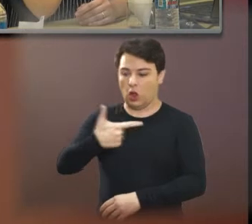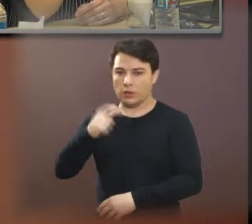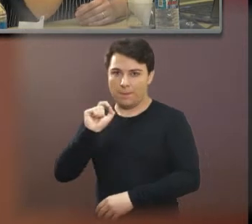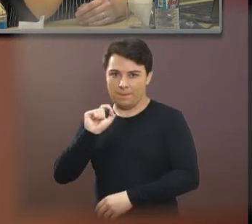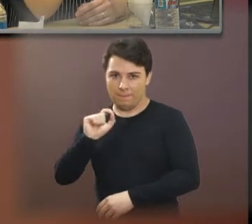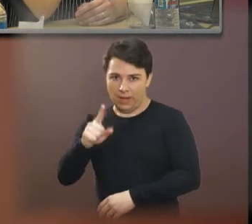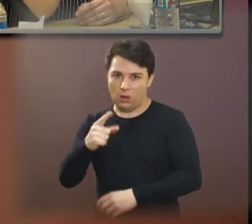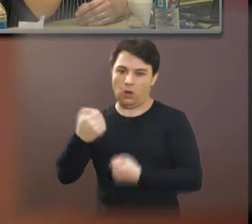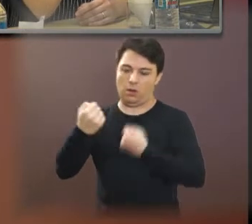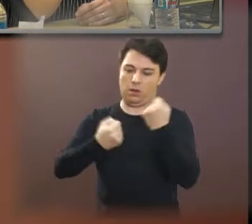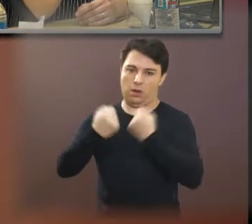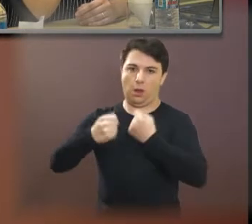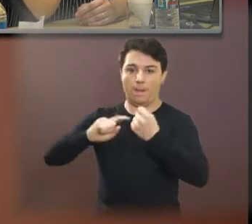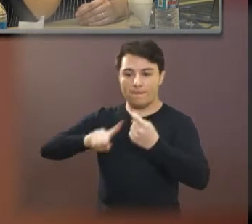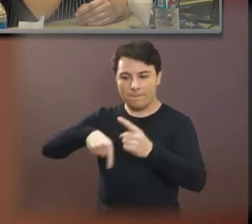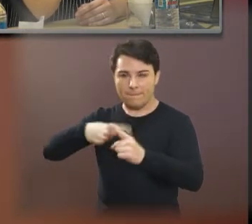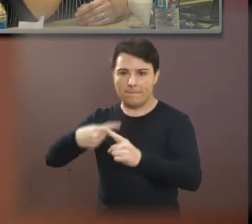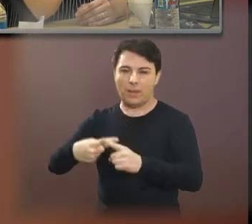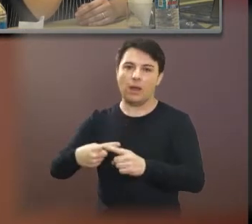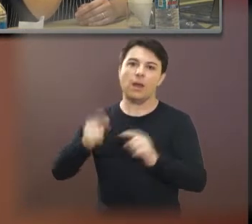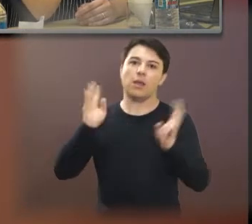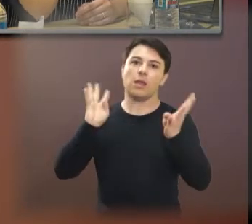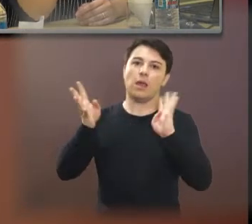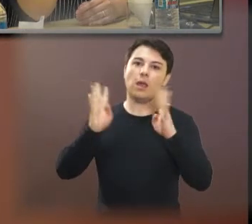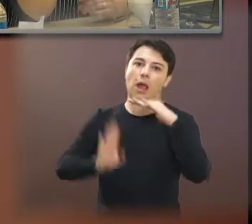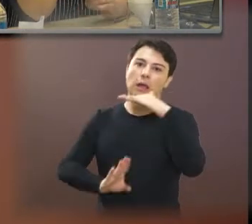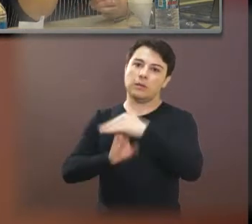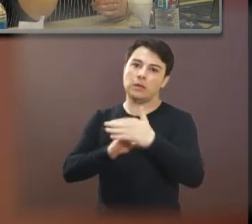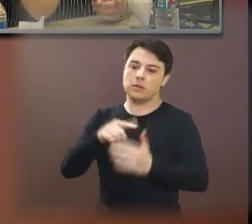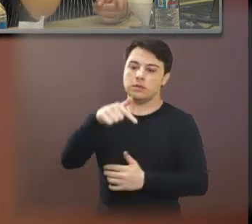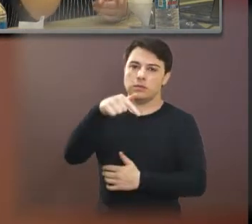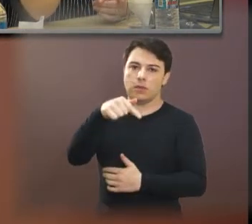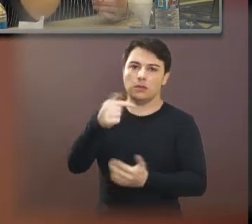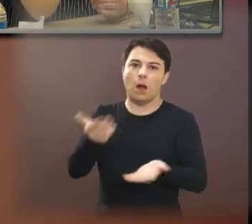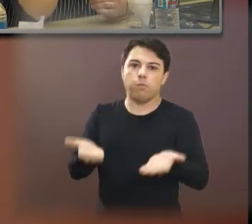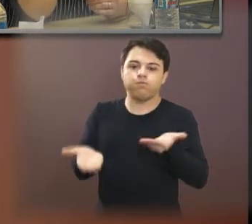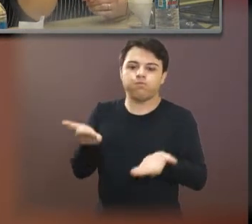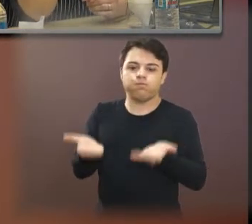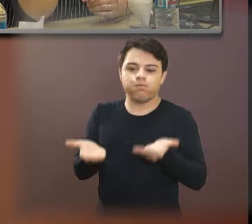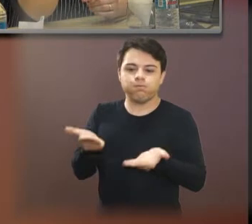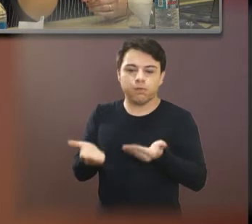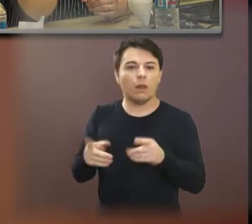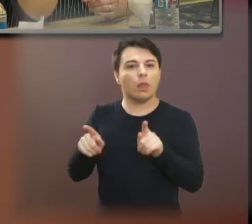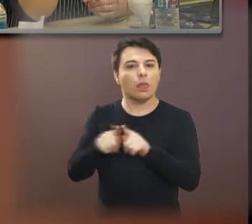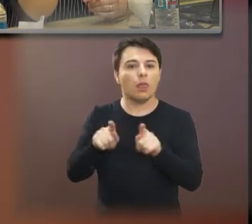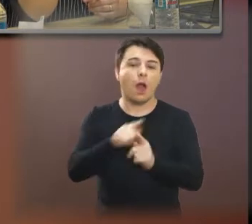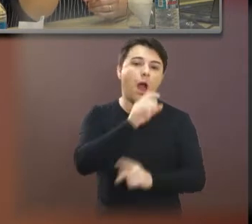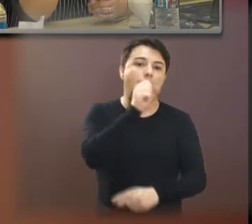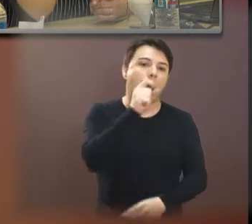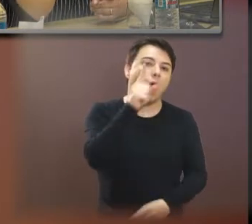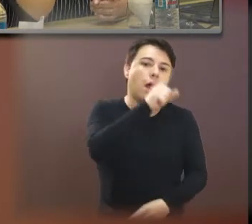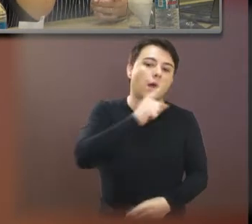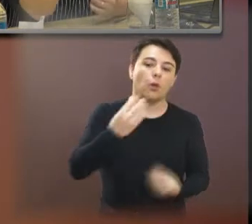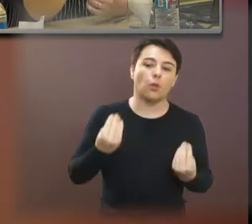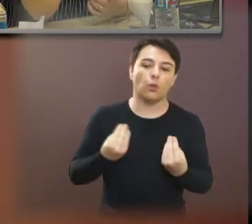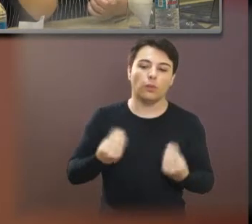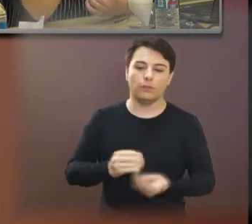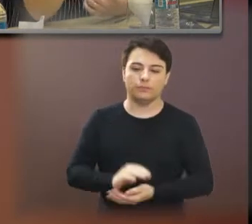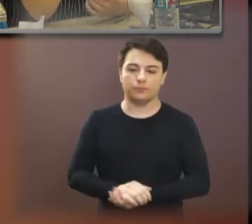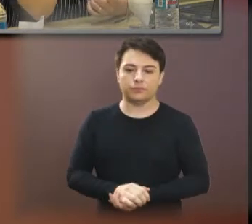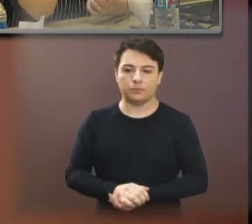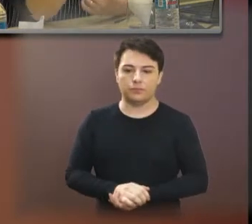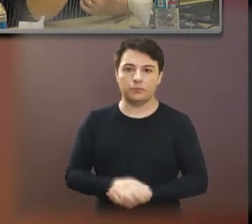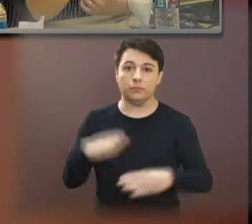veículos leves e caminhões de até 7 toneladas. Média nos dias de semana e finais de semana. Isso nos